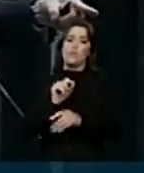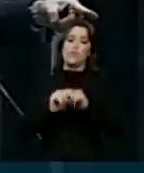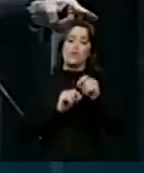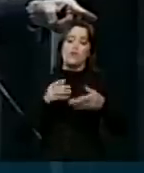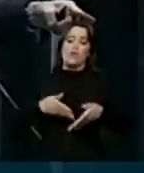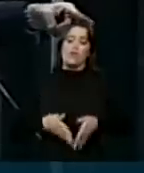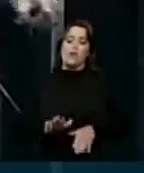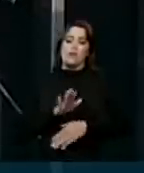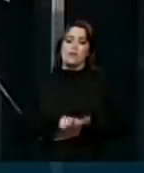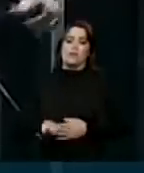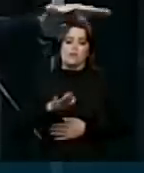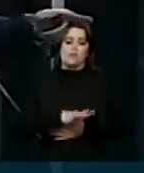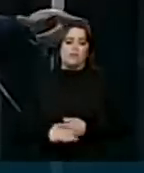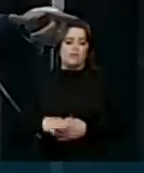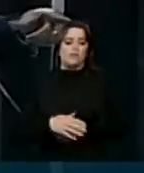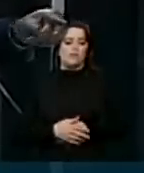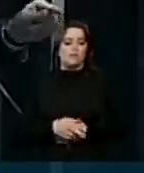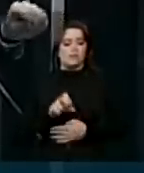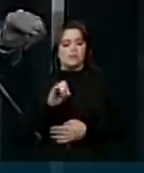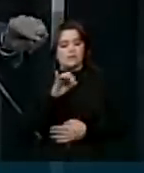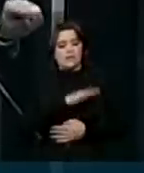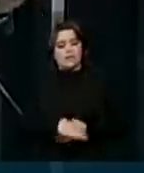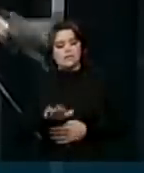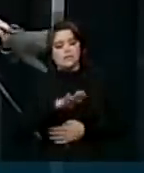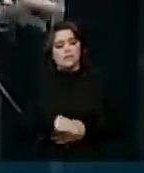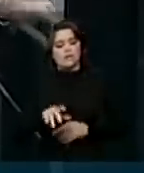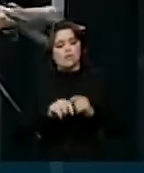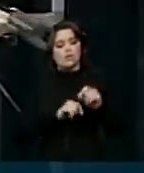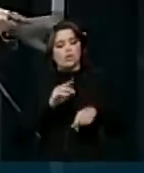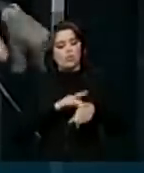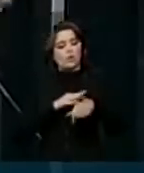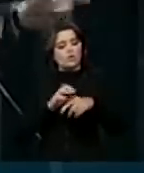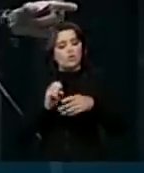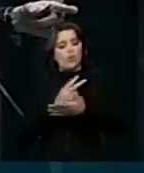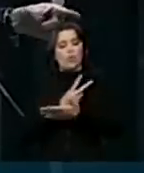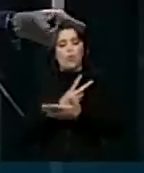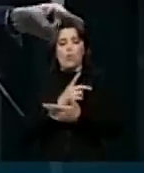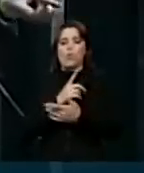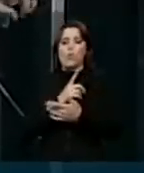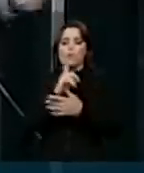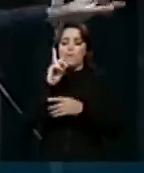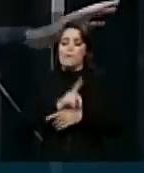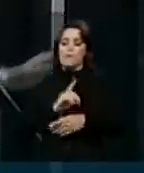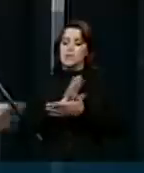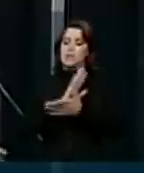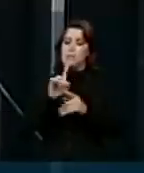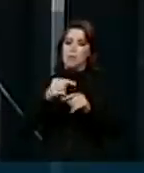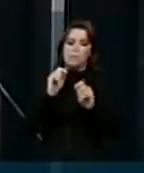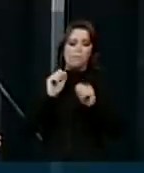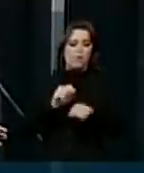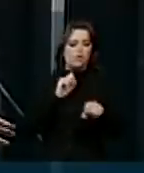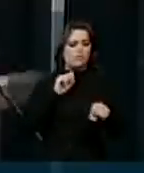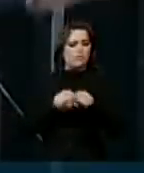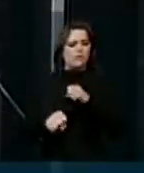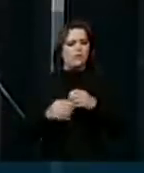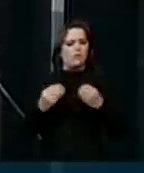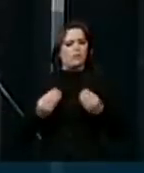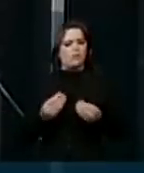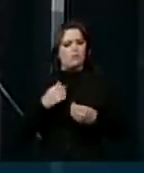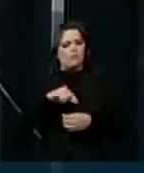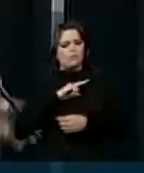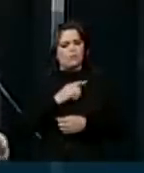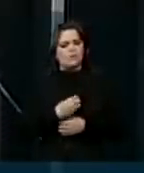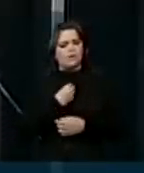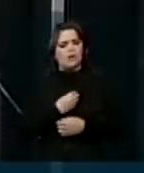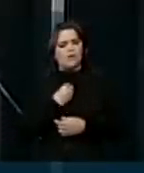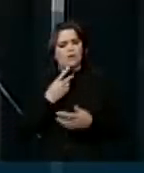quando nasça criança, quando nasçam crianças doentes ou com defeitos, depois de nascidas possam ser eliminadas. Que nós